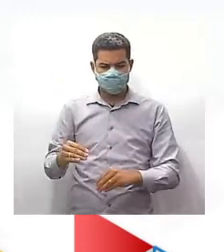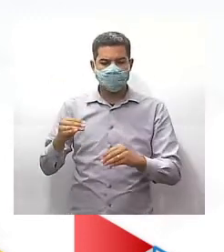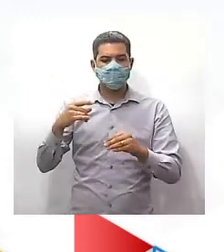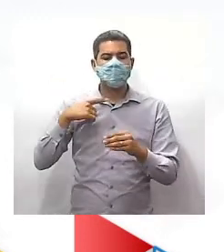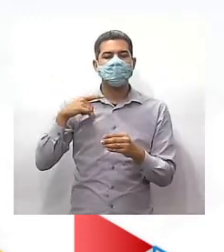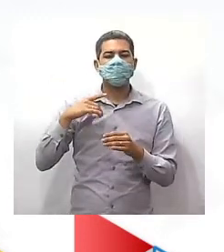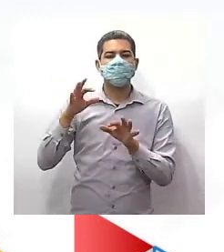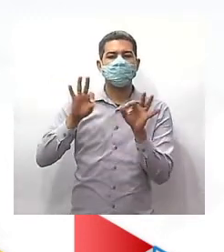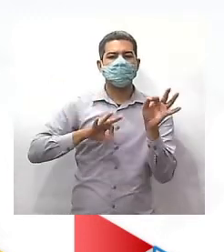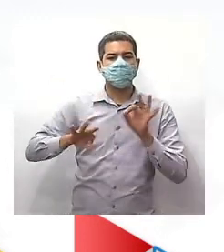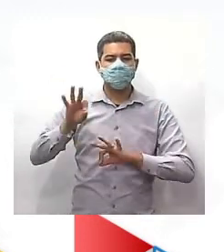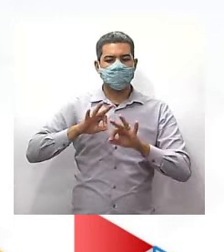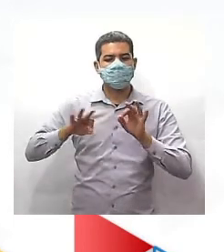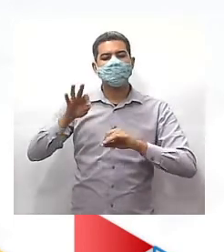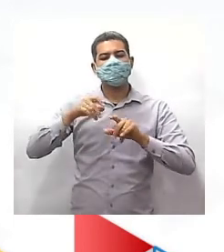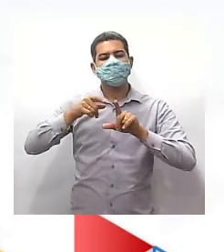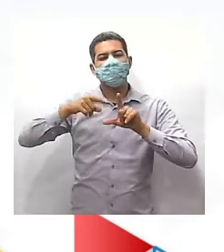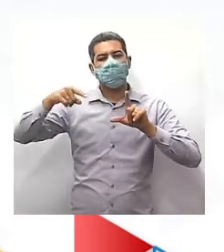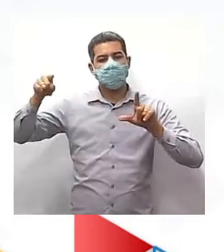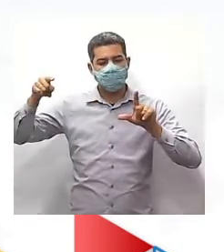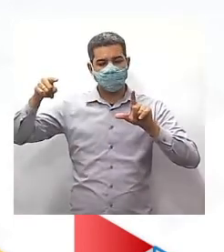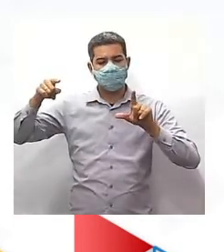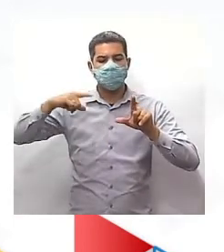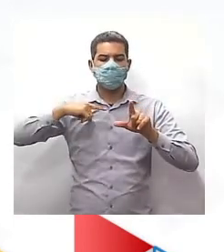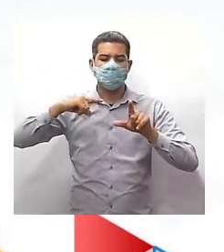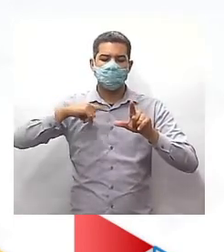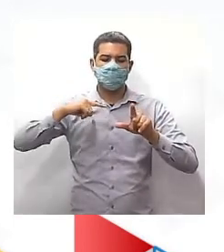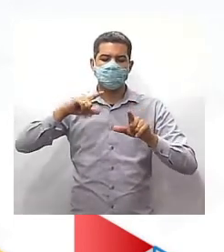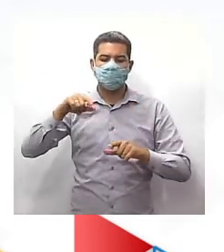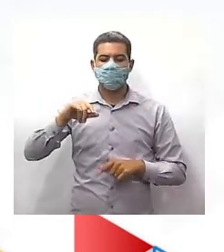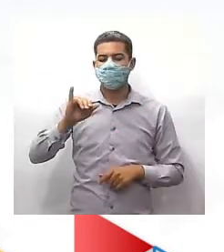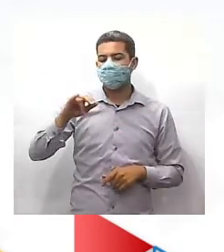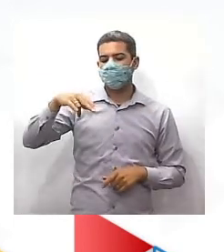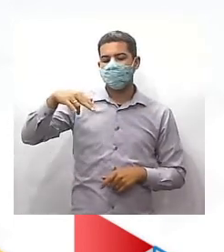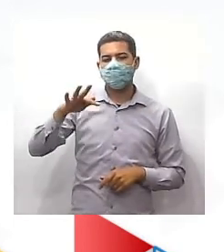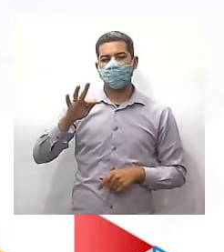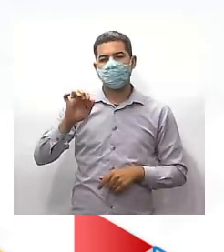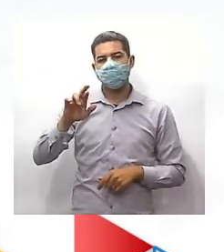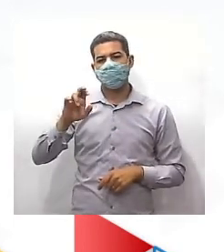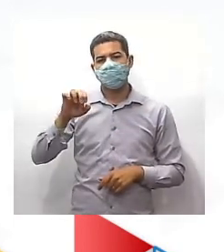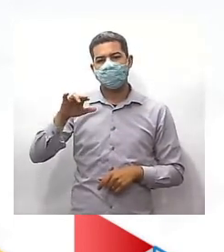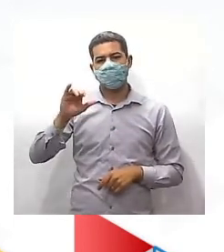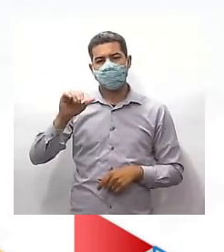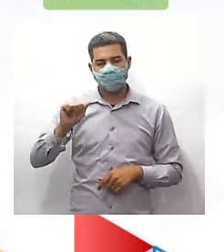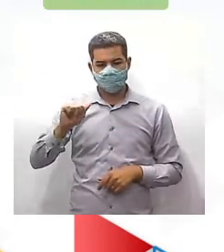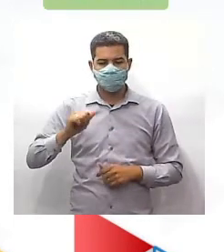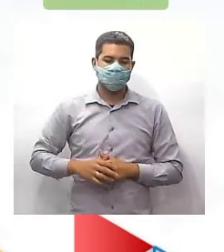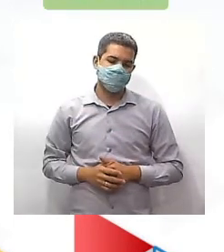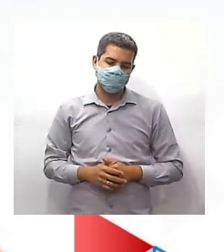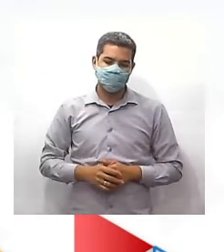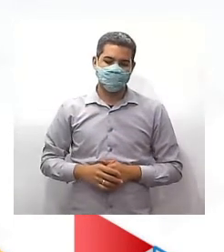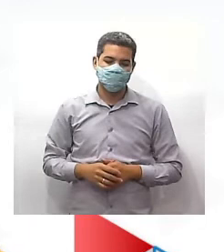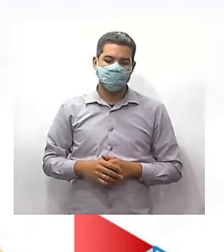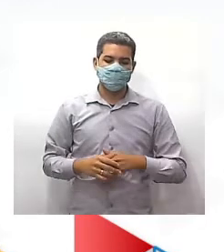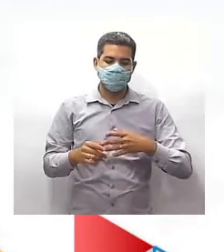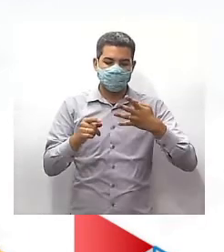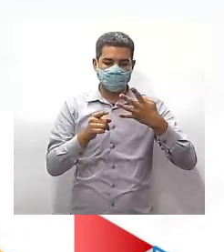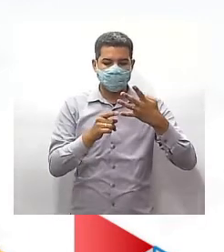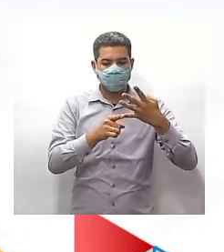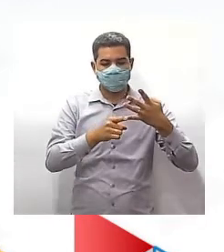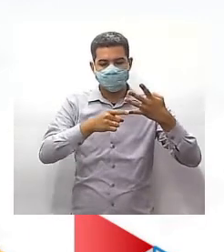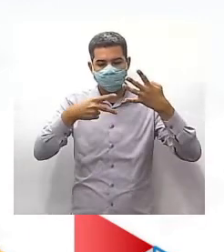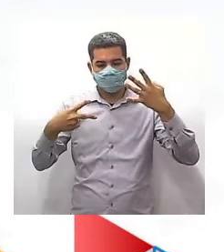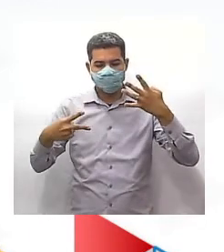da tabela o gráfico. Aí eu estou fazendo a inferência também a partir desse momento, tá? Mas ela é aí subdividida na seguinte